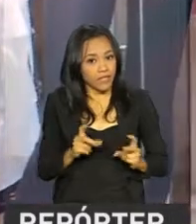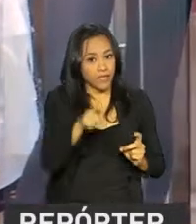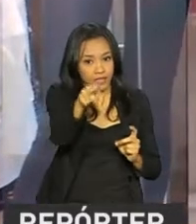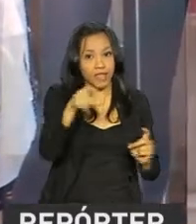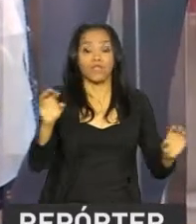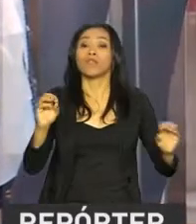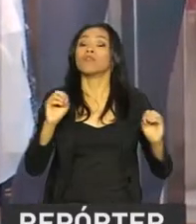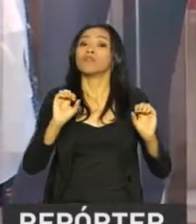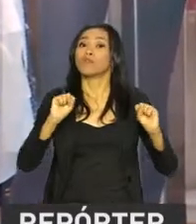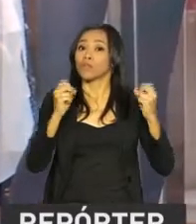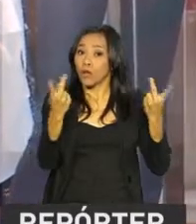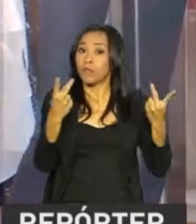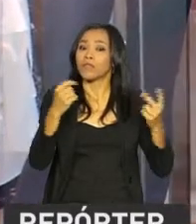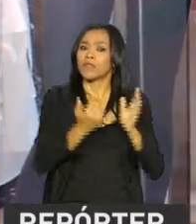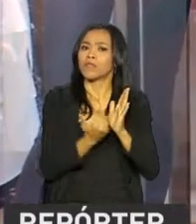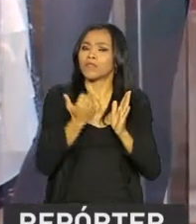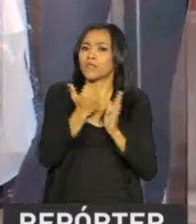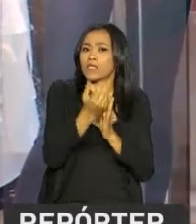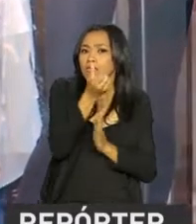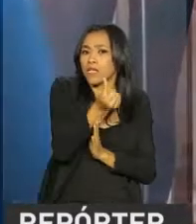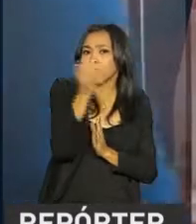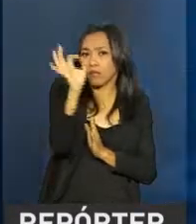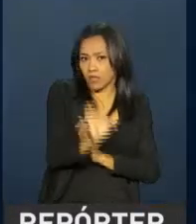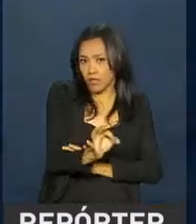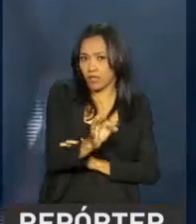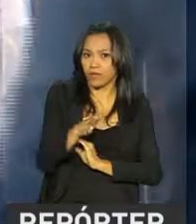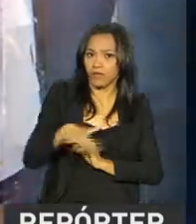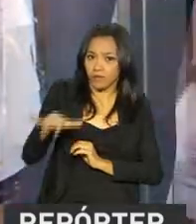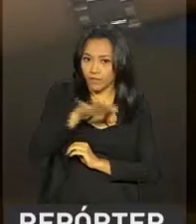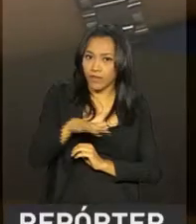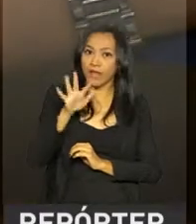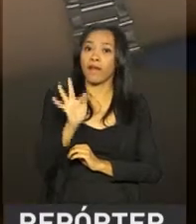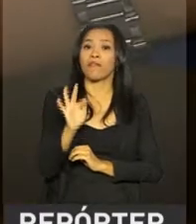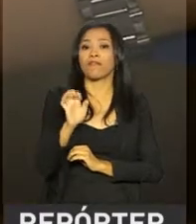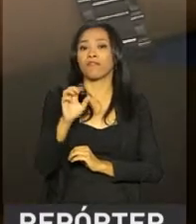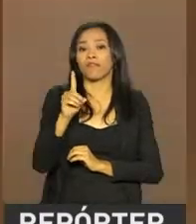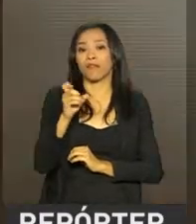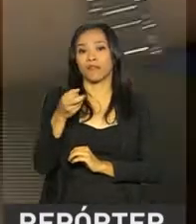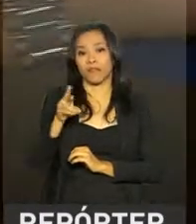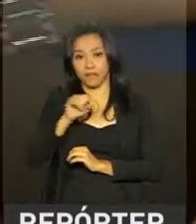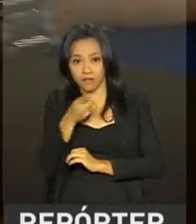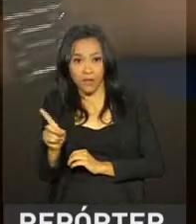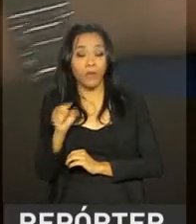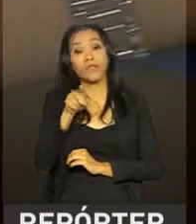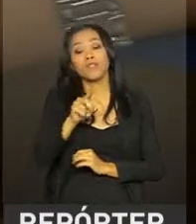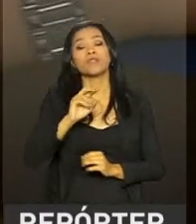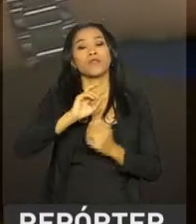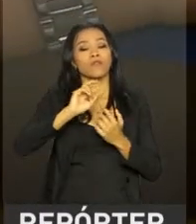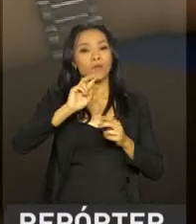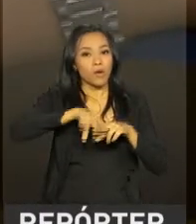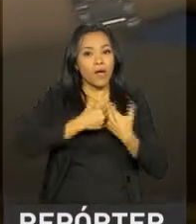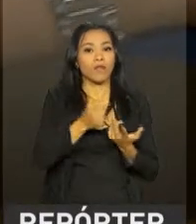chegou a 6%, segundo a Associação Brasileira de Lojistas de Shopping. E parte deste aumento se deu a partir